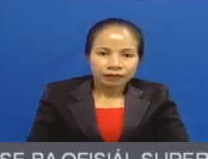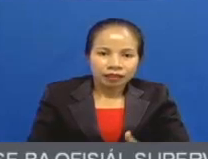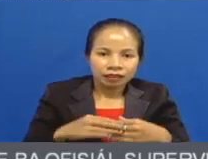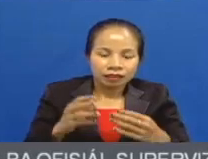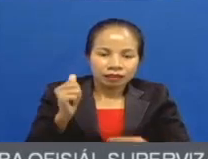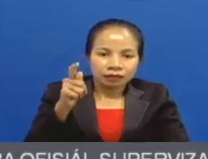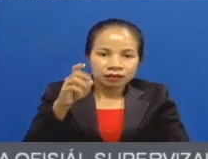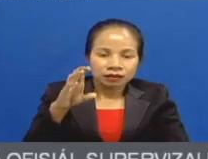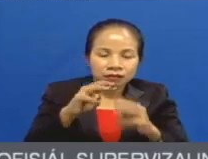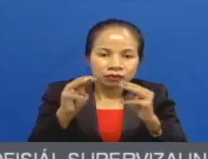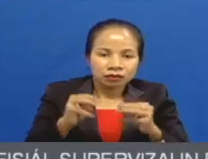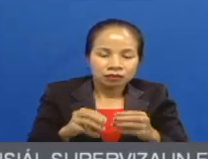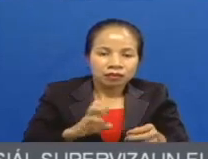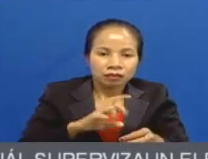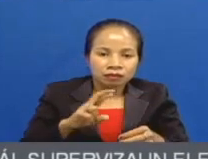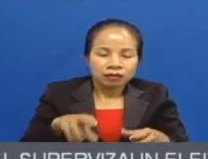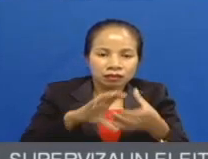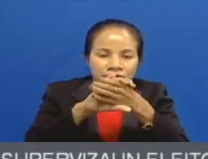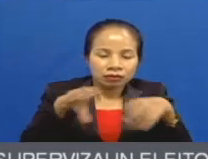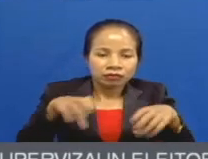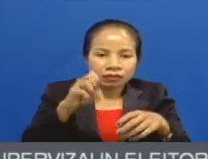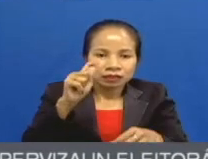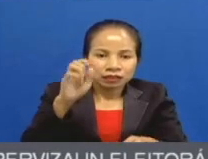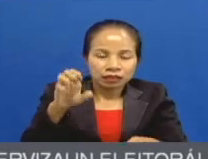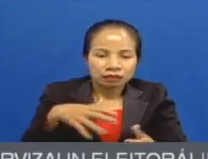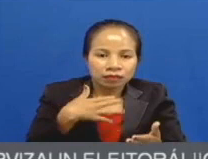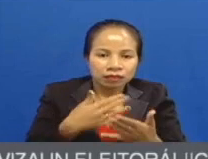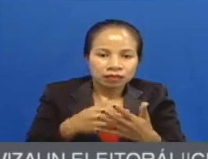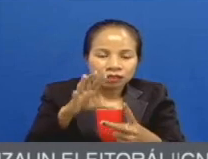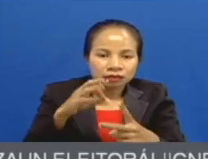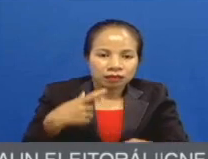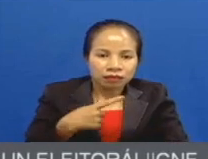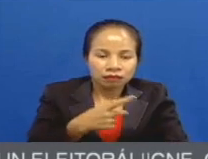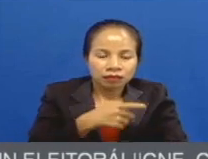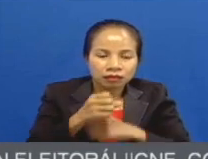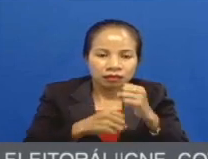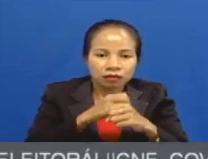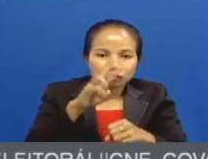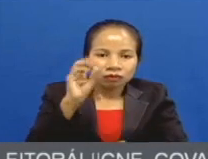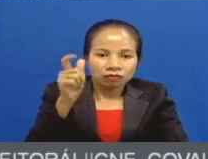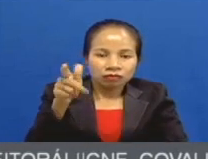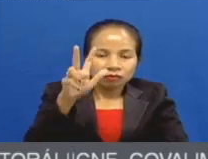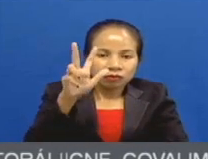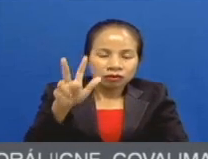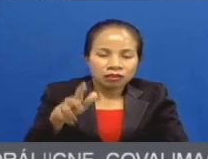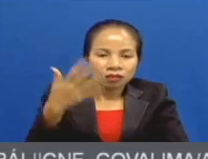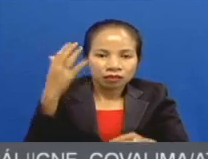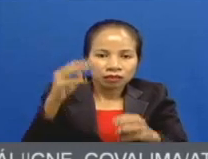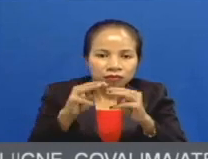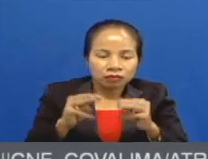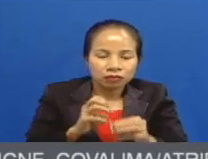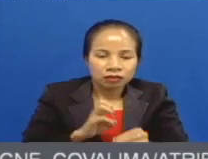Autoridade municipal Mera congratula serviço STAE para sucesso eleição parlamentar de Narihurua, Ronaldo Recintolo e a